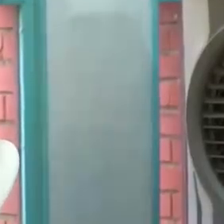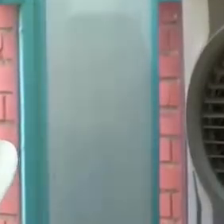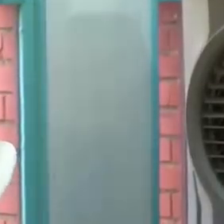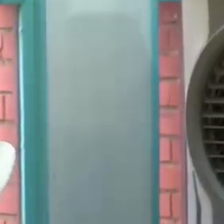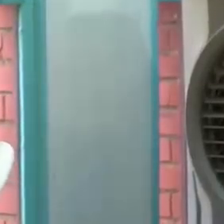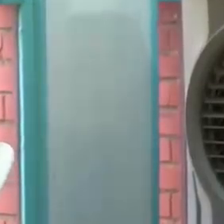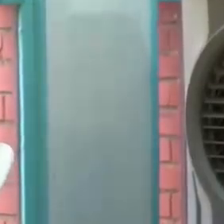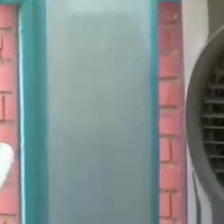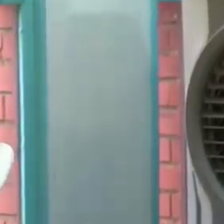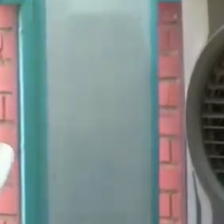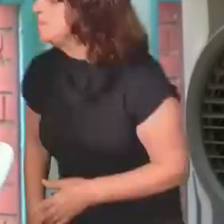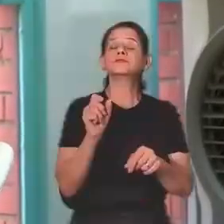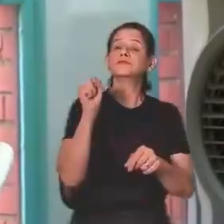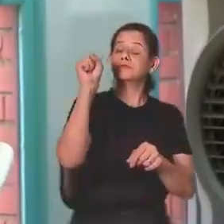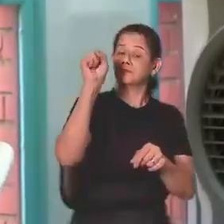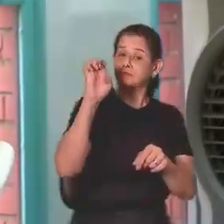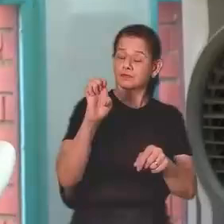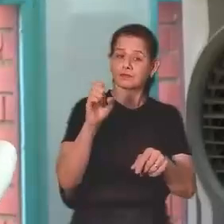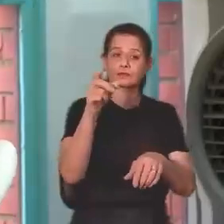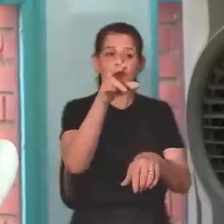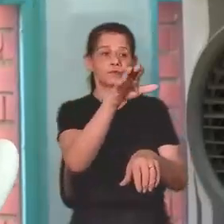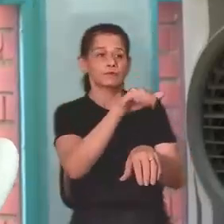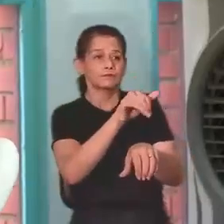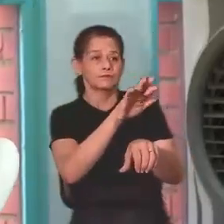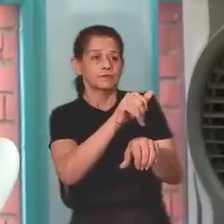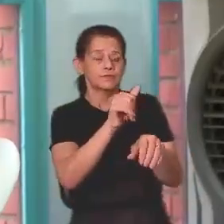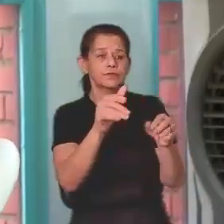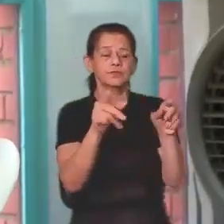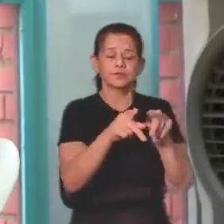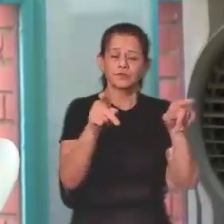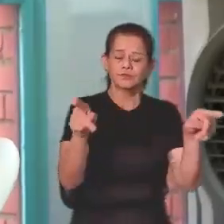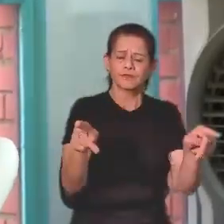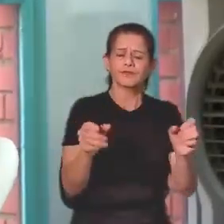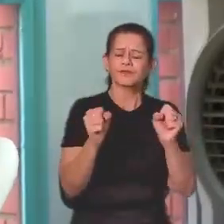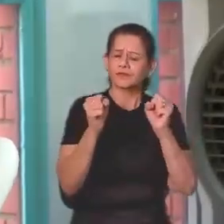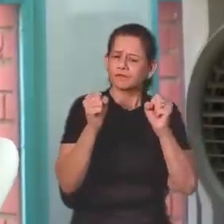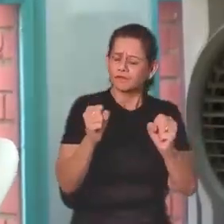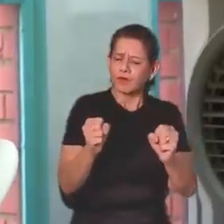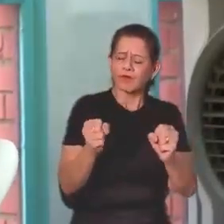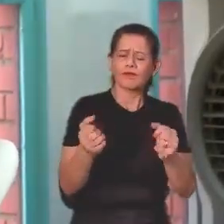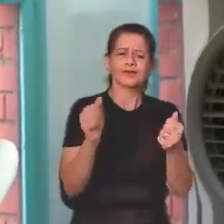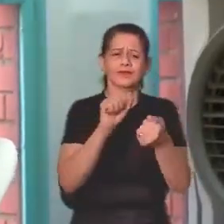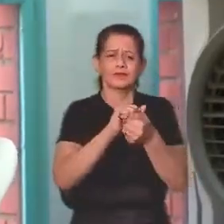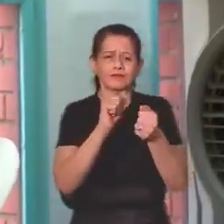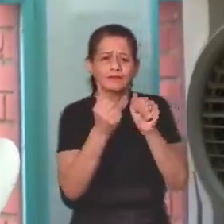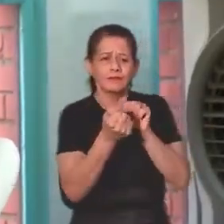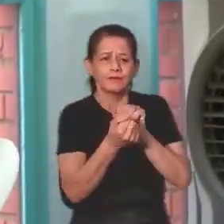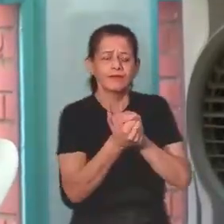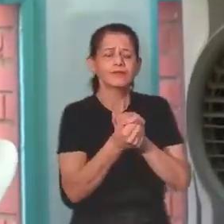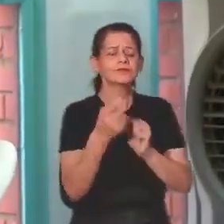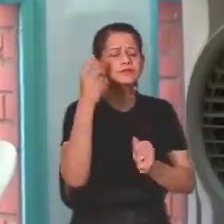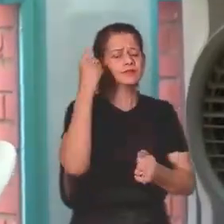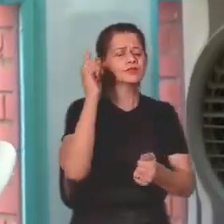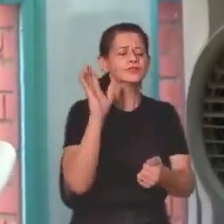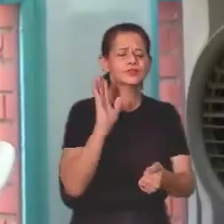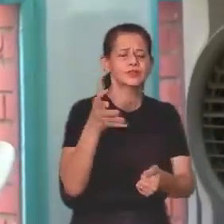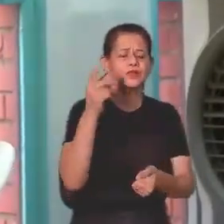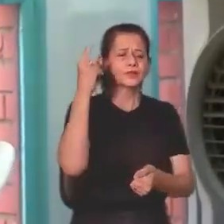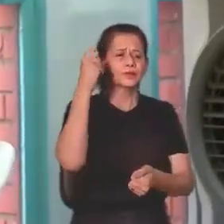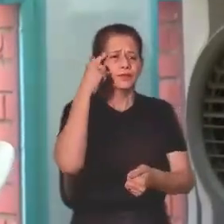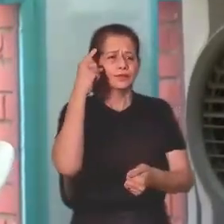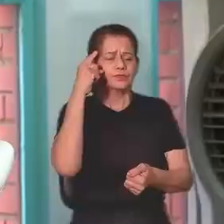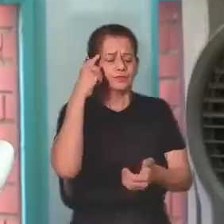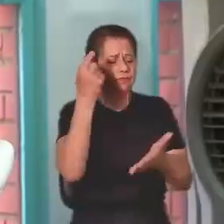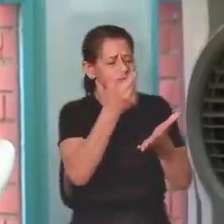dessas pessoas tivesse me chamado e falado, olha, você tem potencial, você pode ser uma escritora, você já pensou em escrever sobre outras